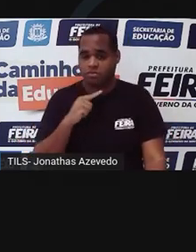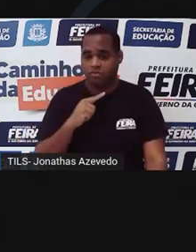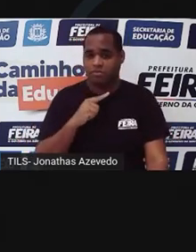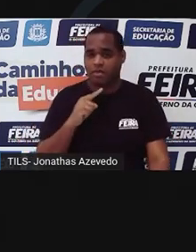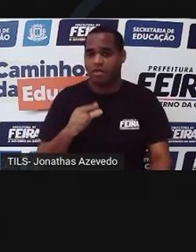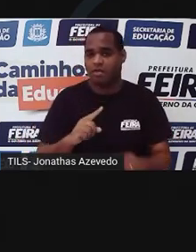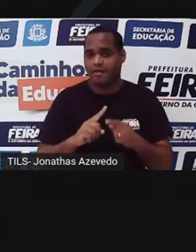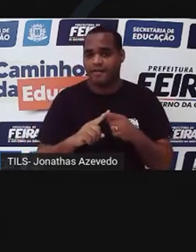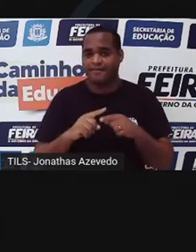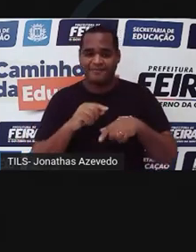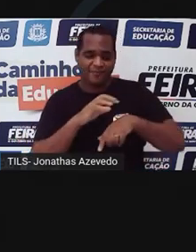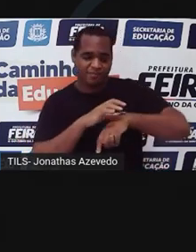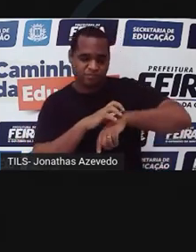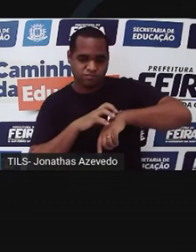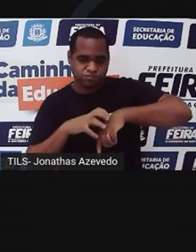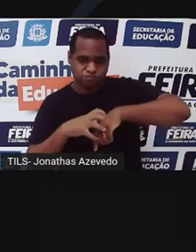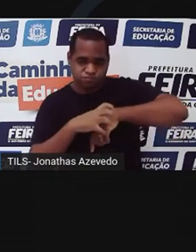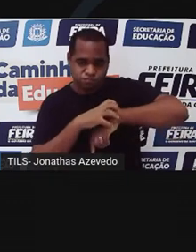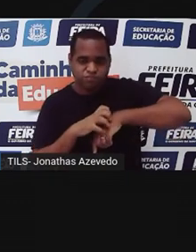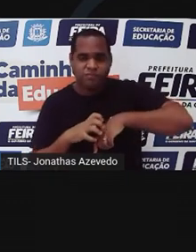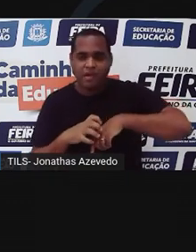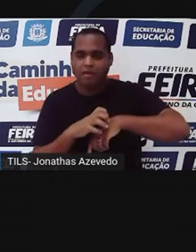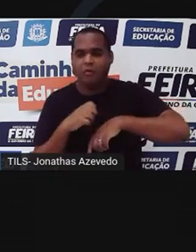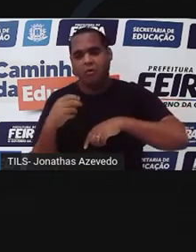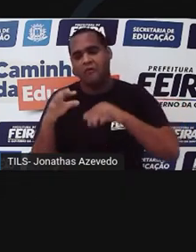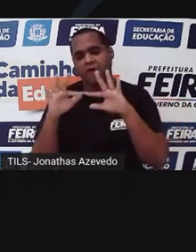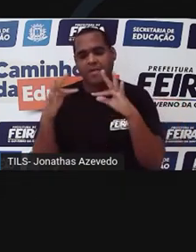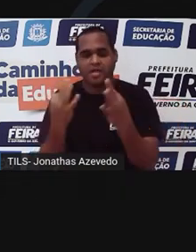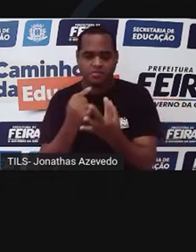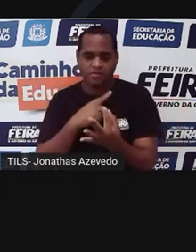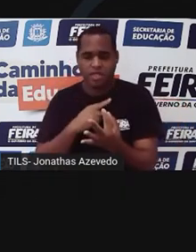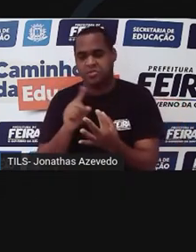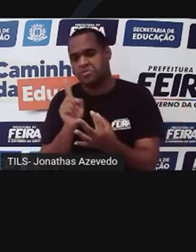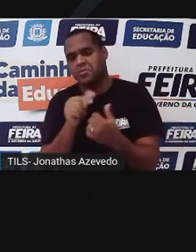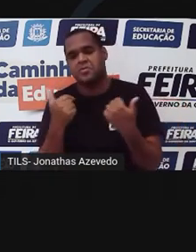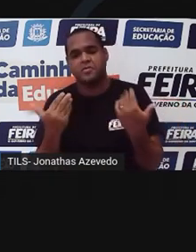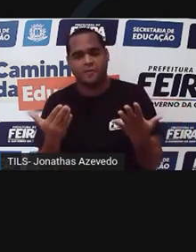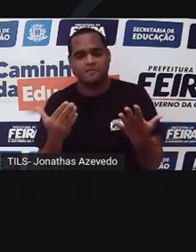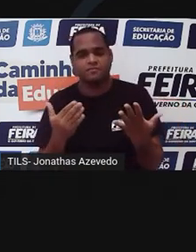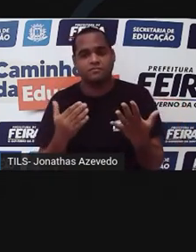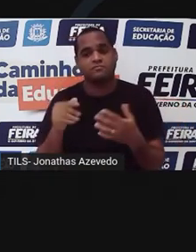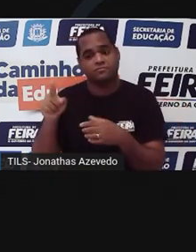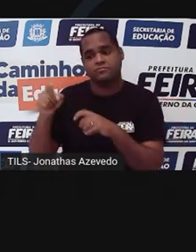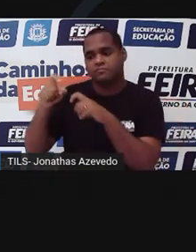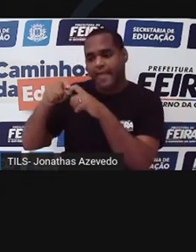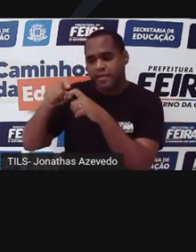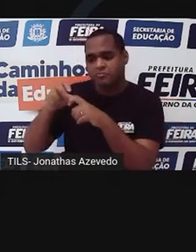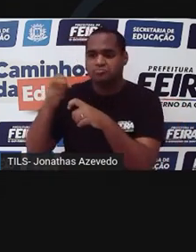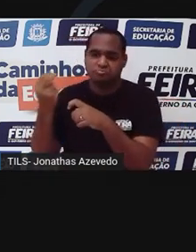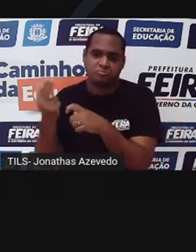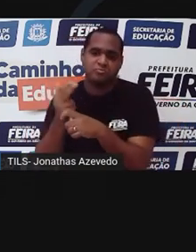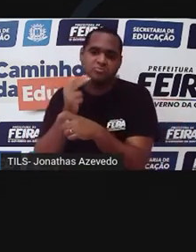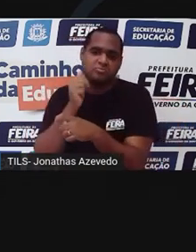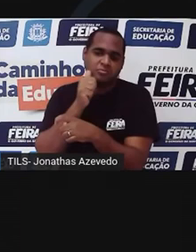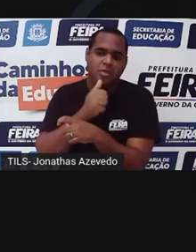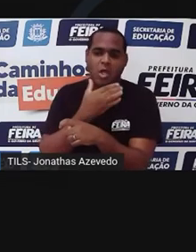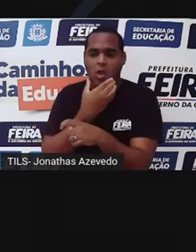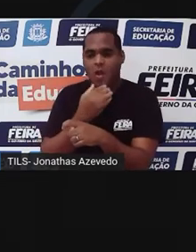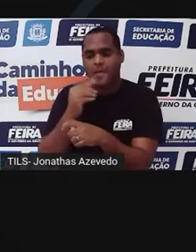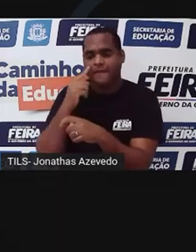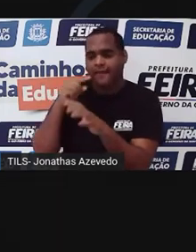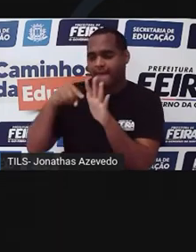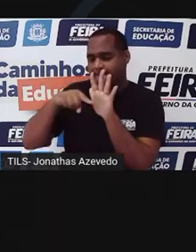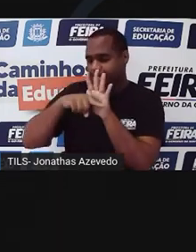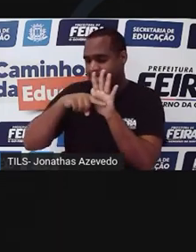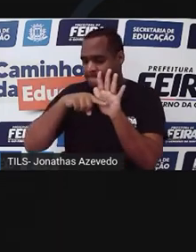com problemas de trombose na na família e por aí vai exija do seu médico ou médica uma análise